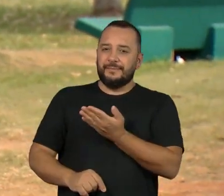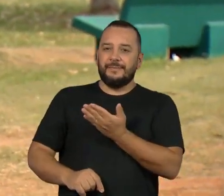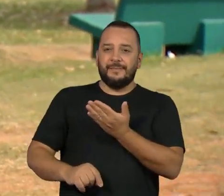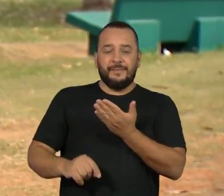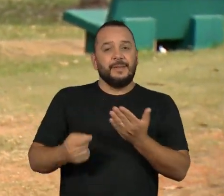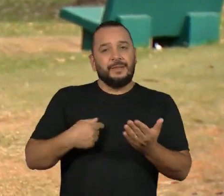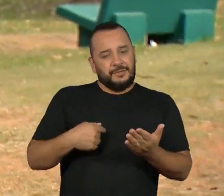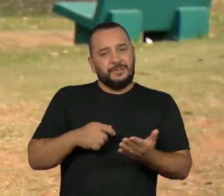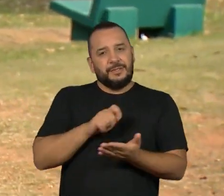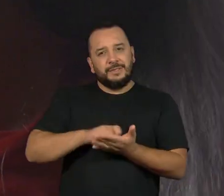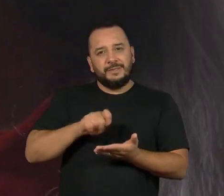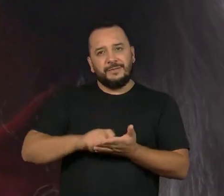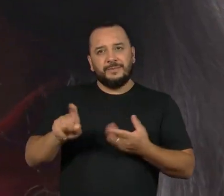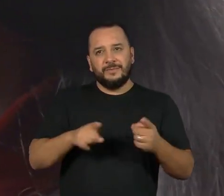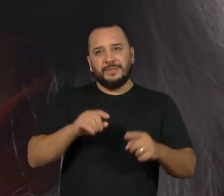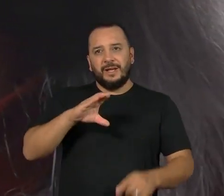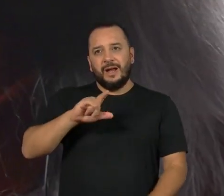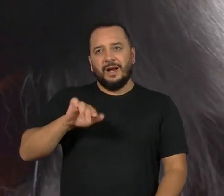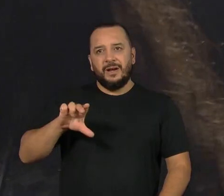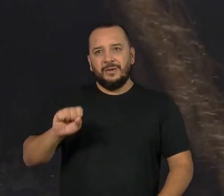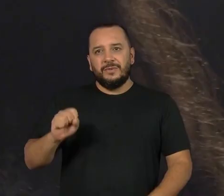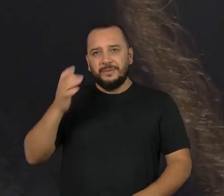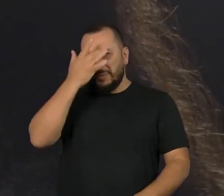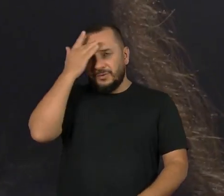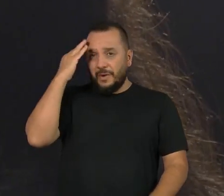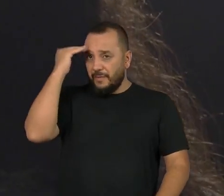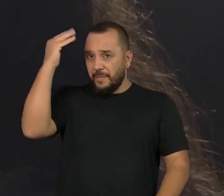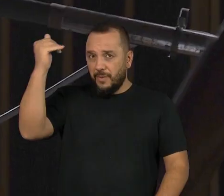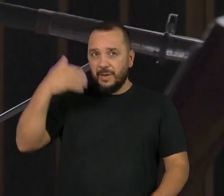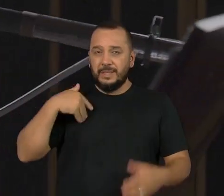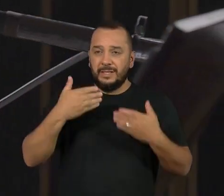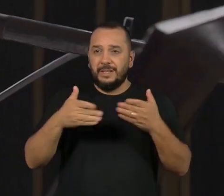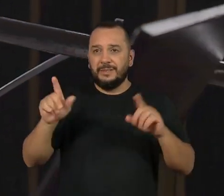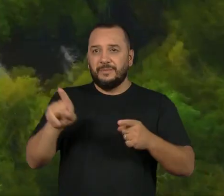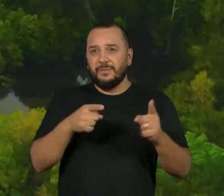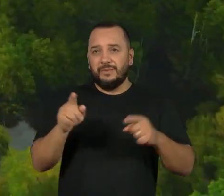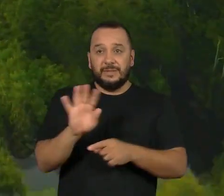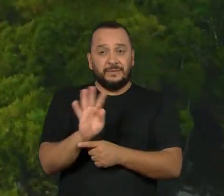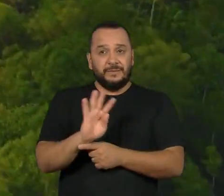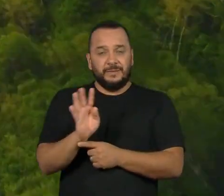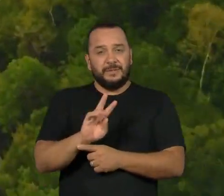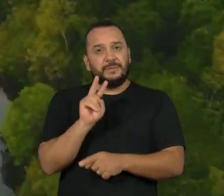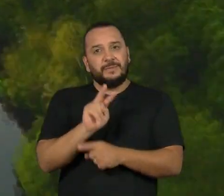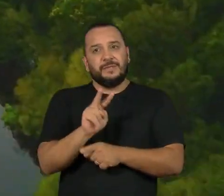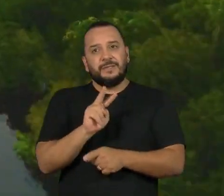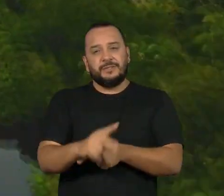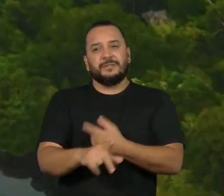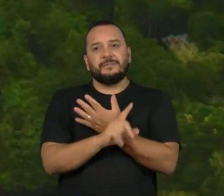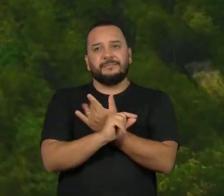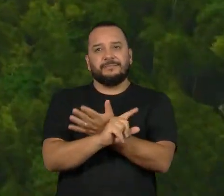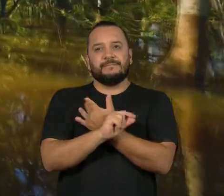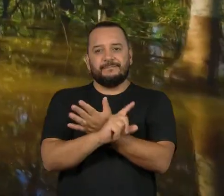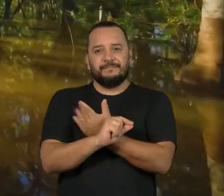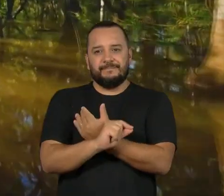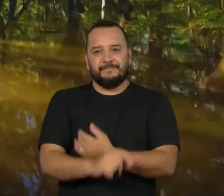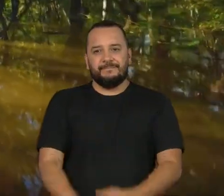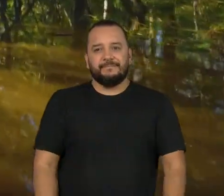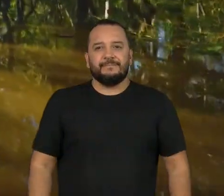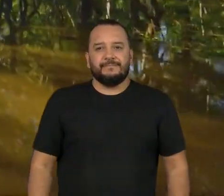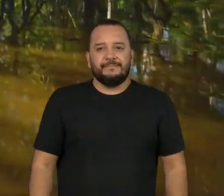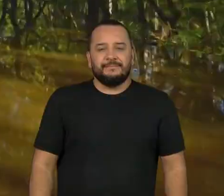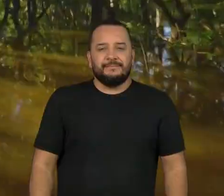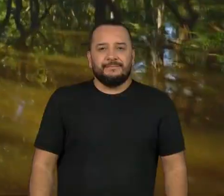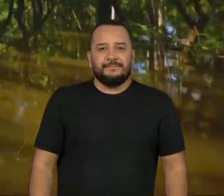O letrista Carlos Renault e vários artistas lançam música e vídeo em defesa do Pantanal.